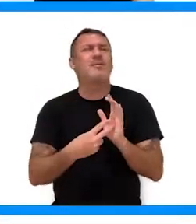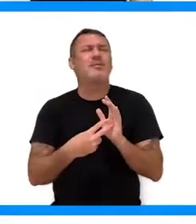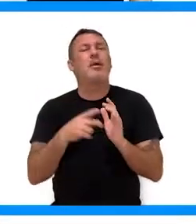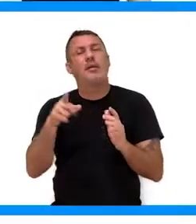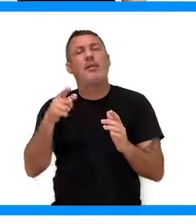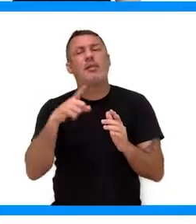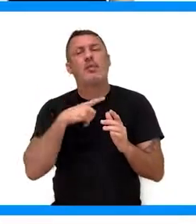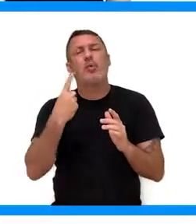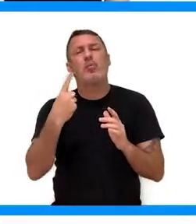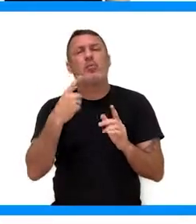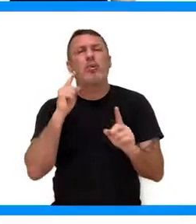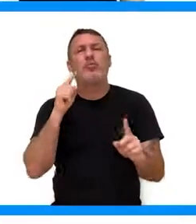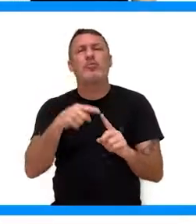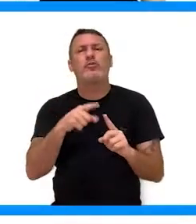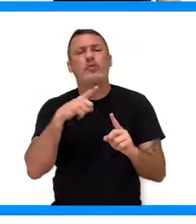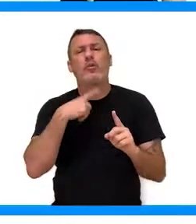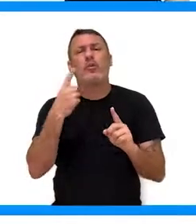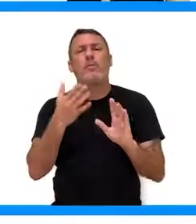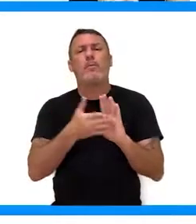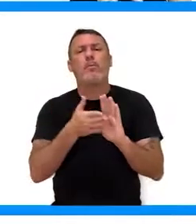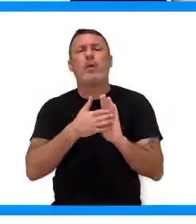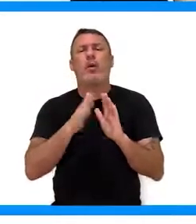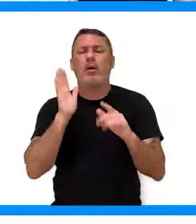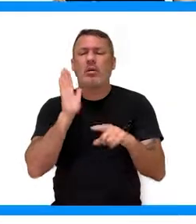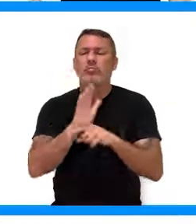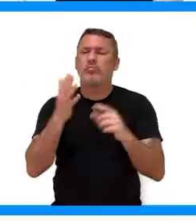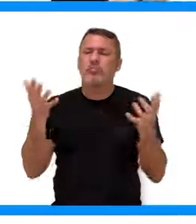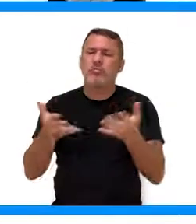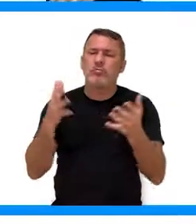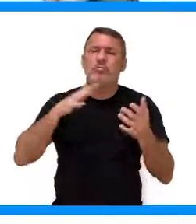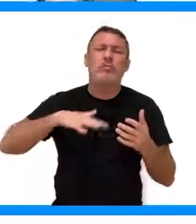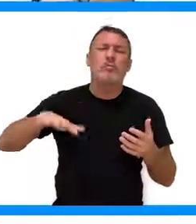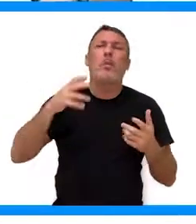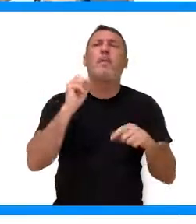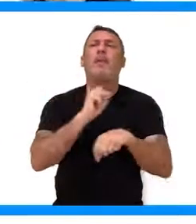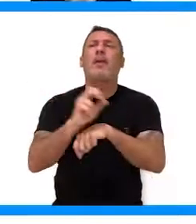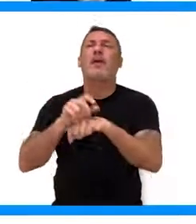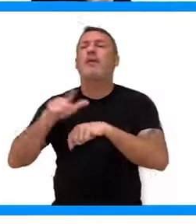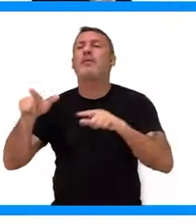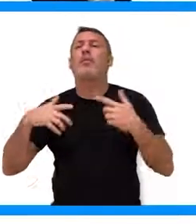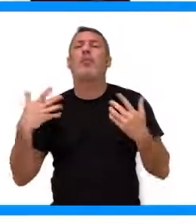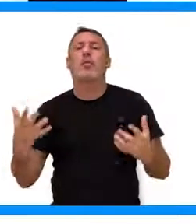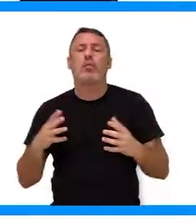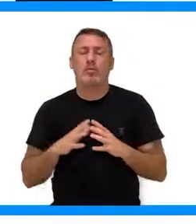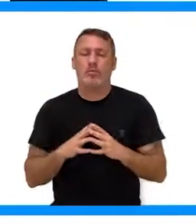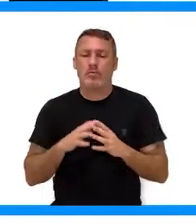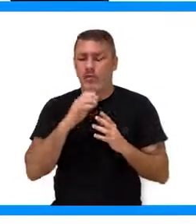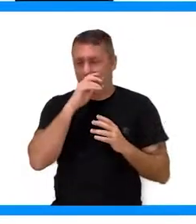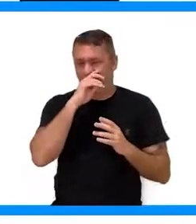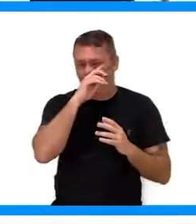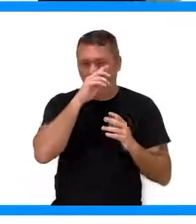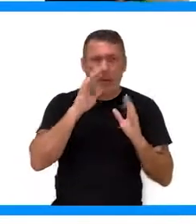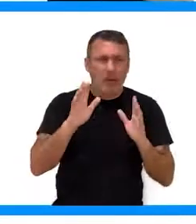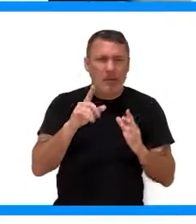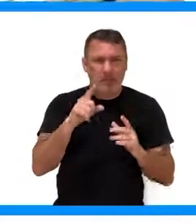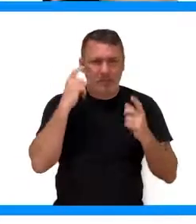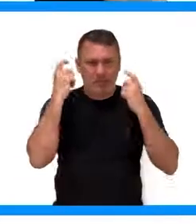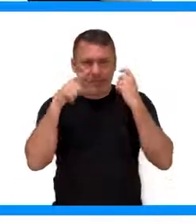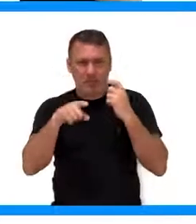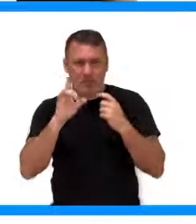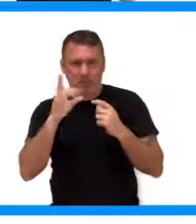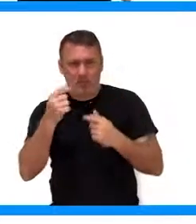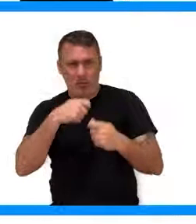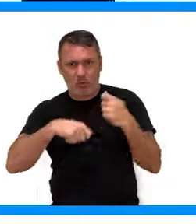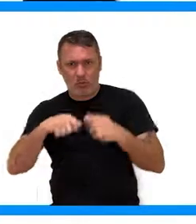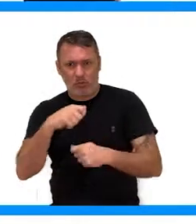deve ali ter um propósito. É uma produção voltada a abastecer qual tipo de mercado? Existe um envolvimento, mas